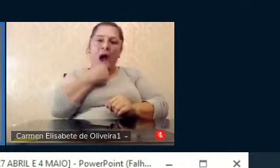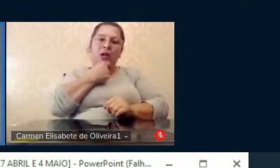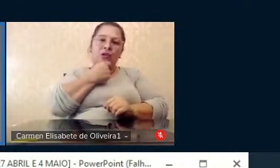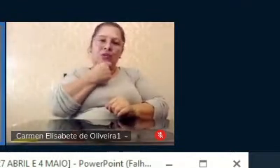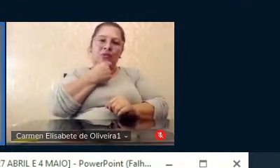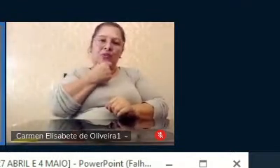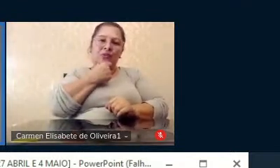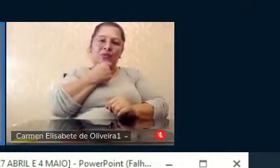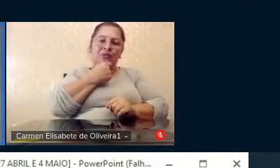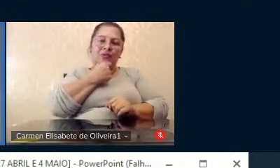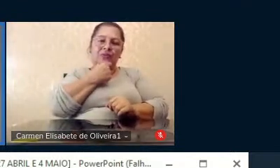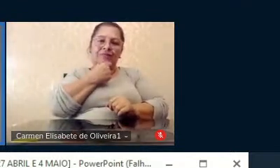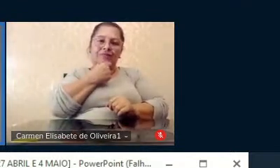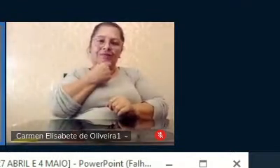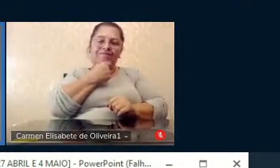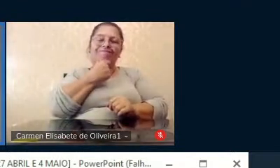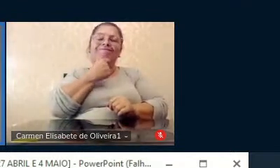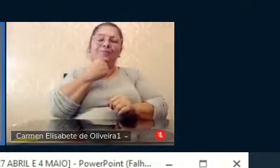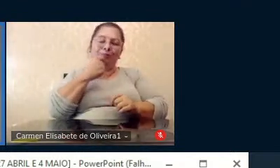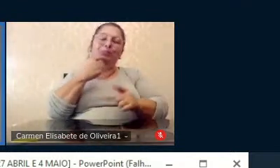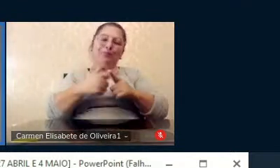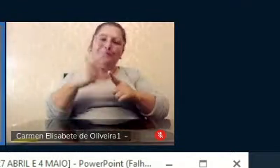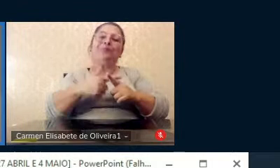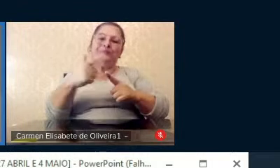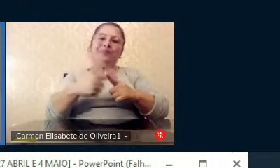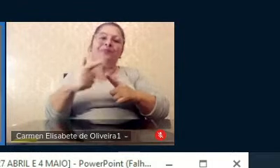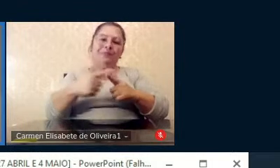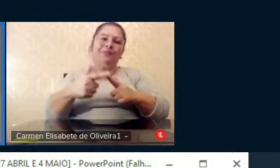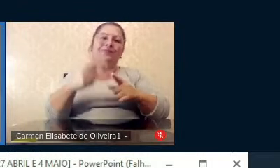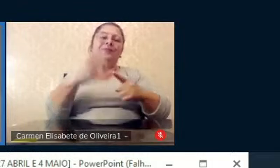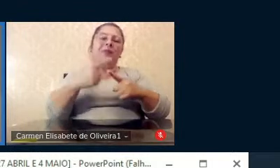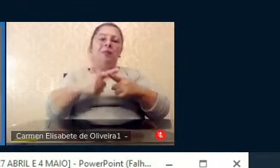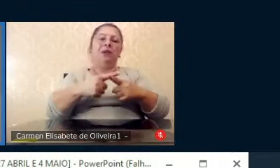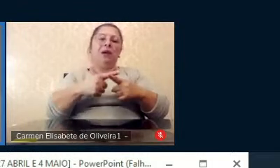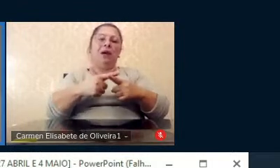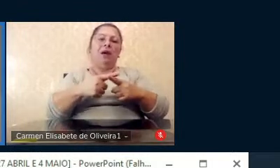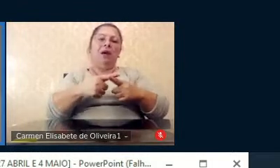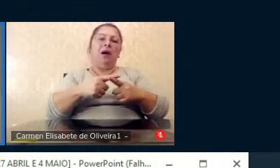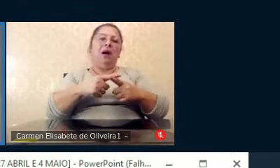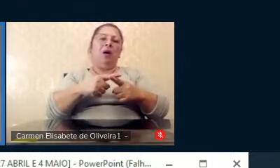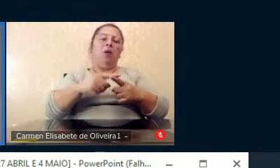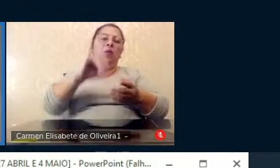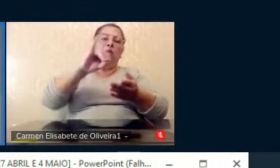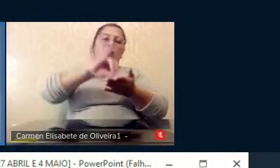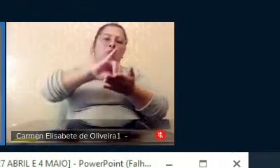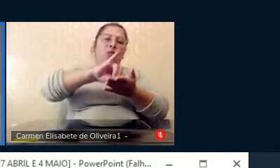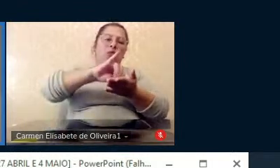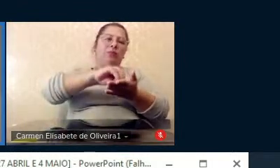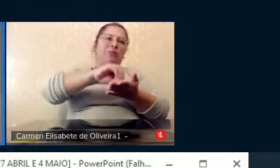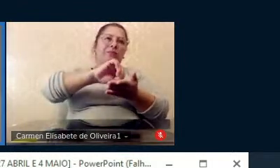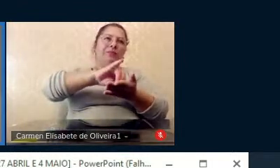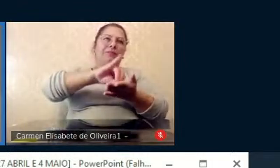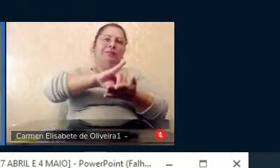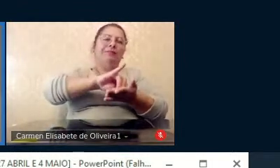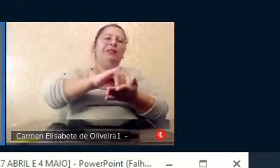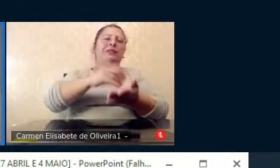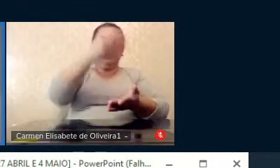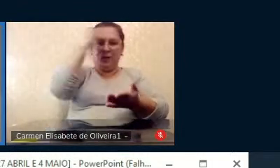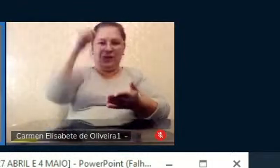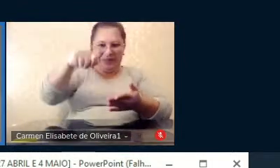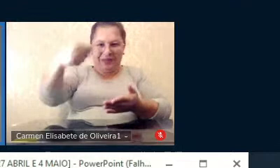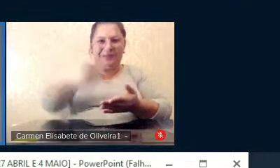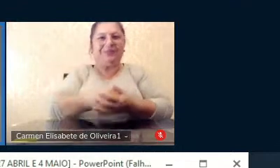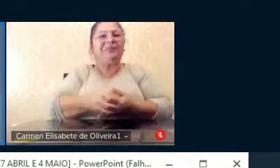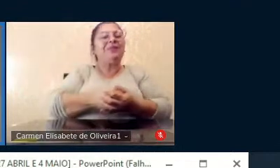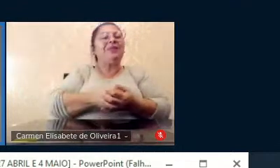coisa bem agravante, assim, porque não é o caso da UniOeste, porque a UniOeste tem a disciplina de literatura surda.